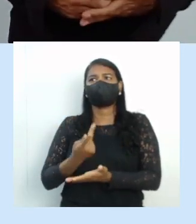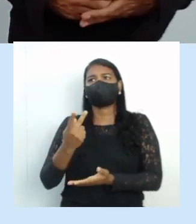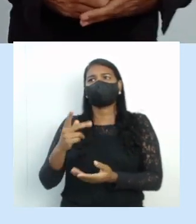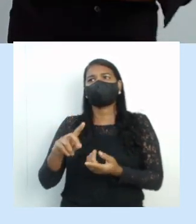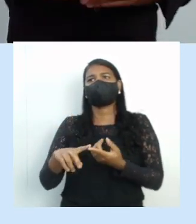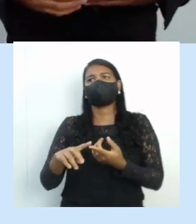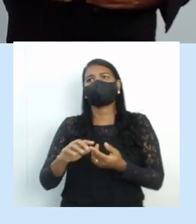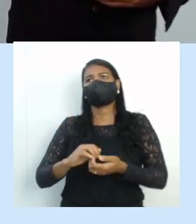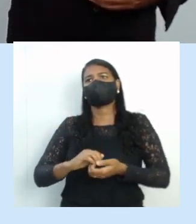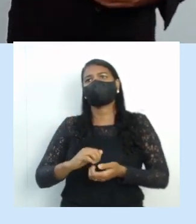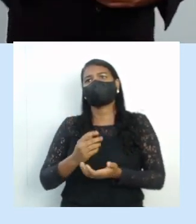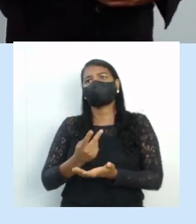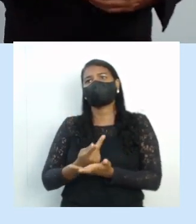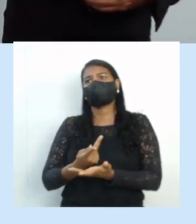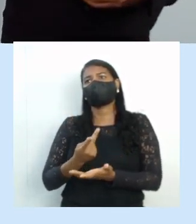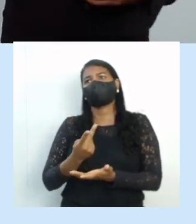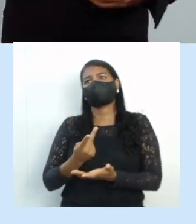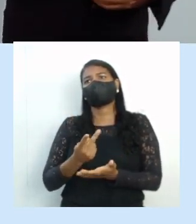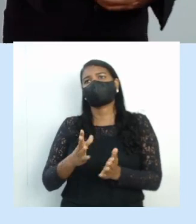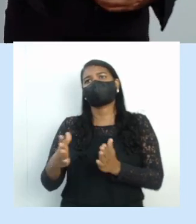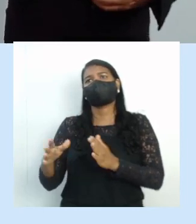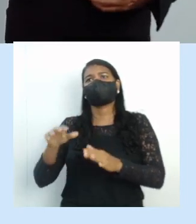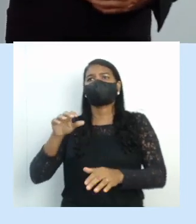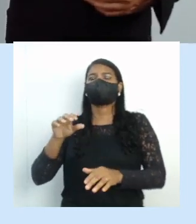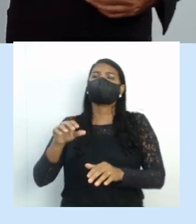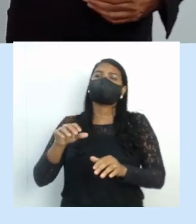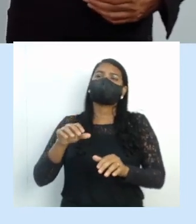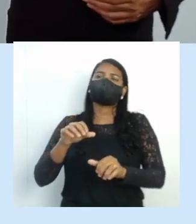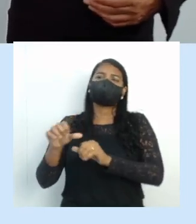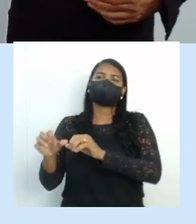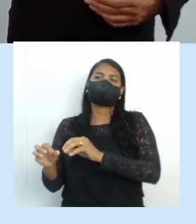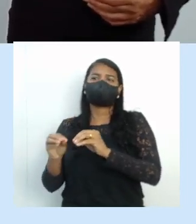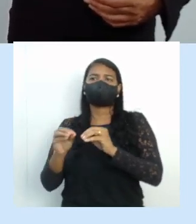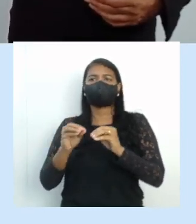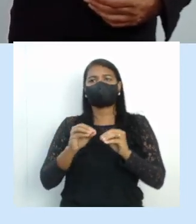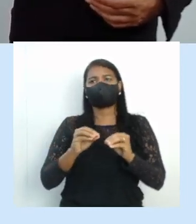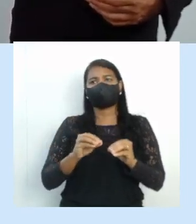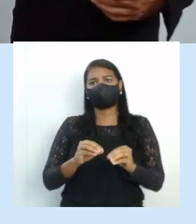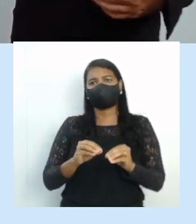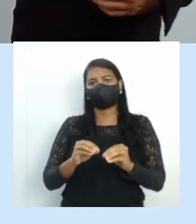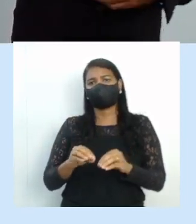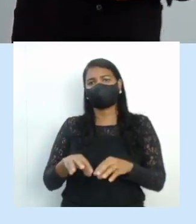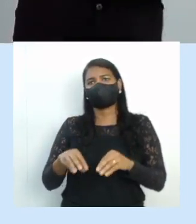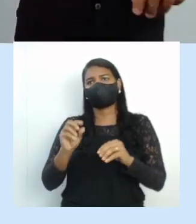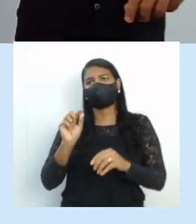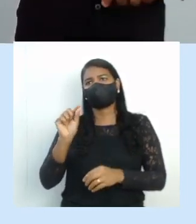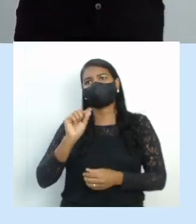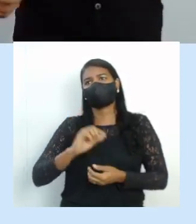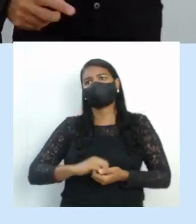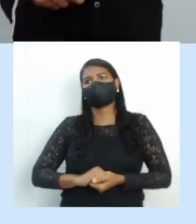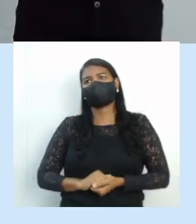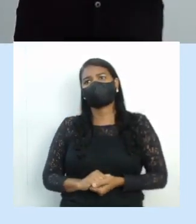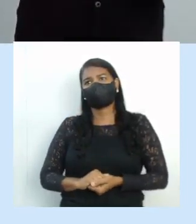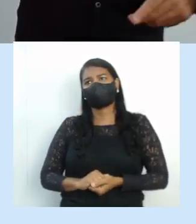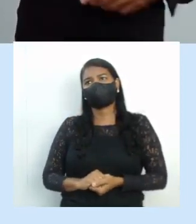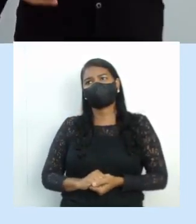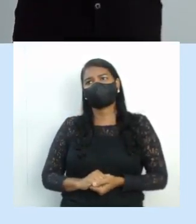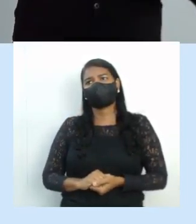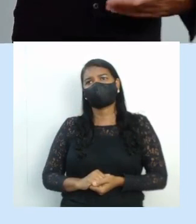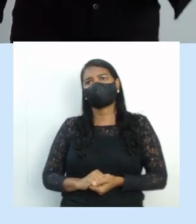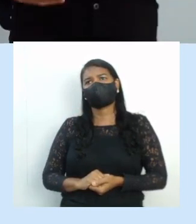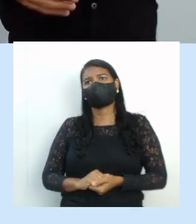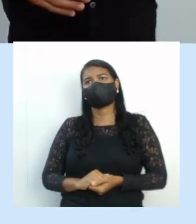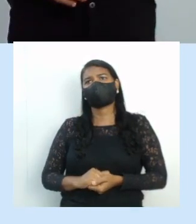aí, ocorrem os processos de transporte e deposição que, após ali, milhares